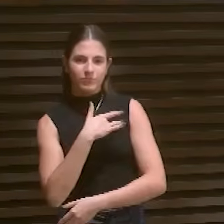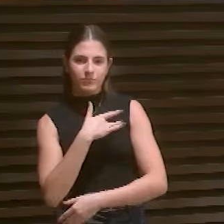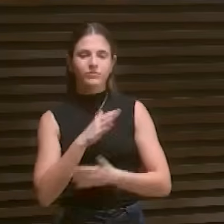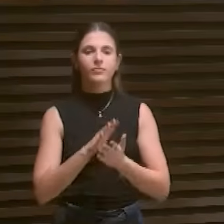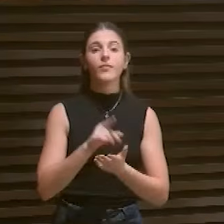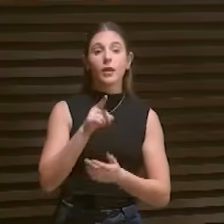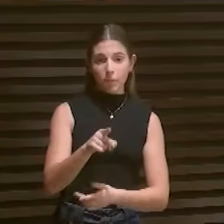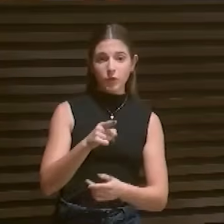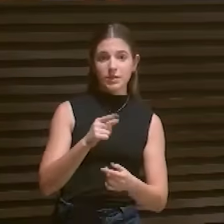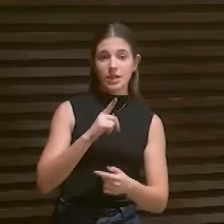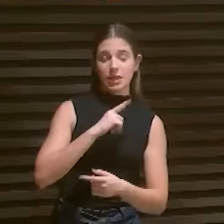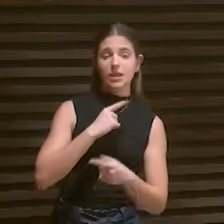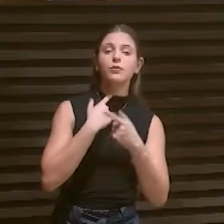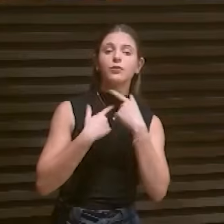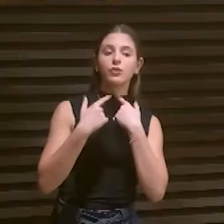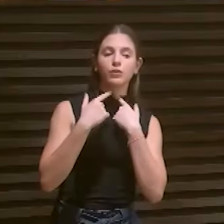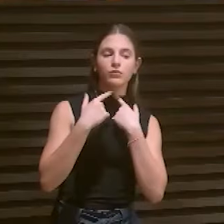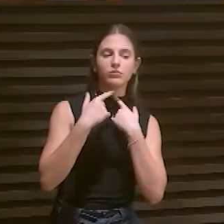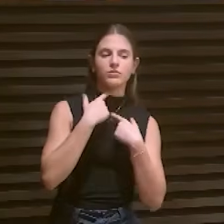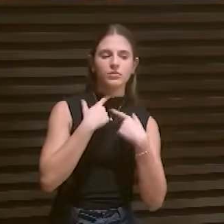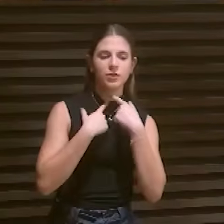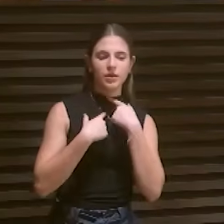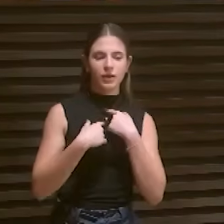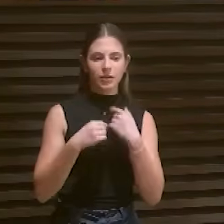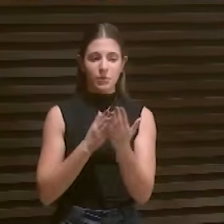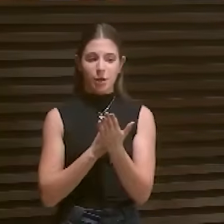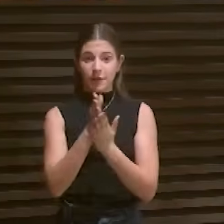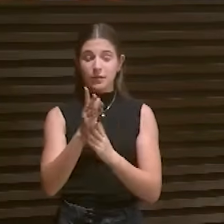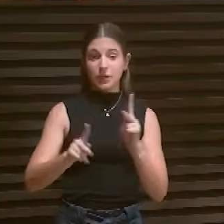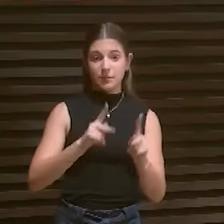anseia pela aprovação das pessoas ao seu redor?